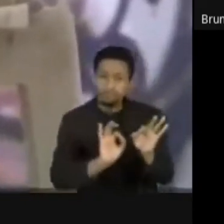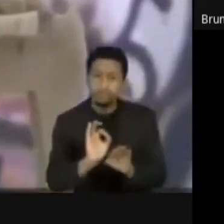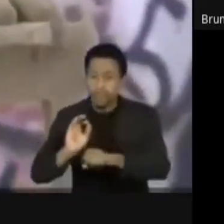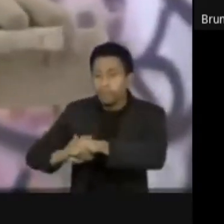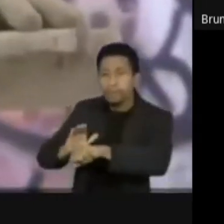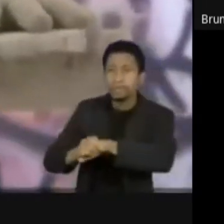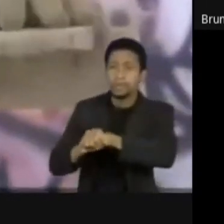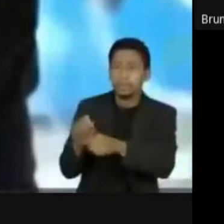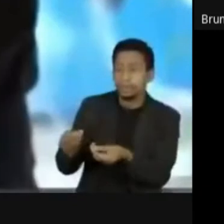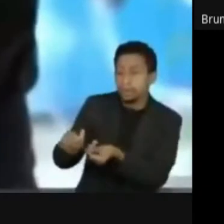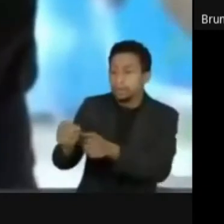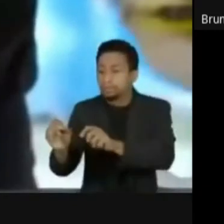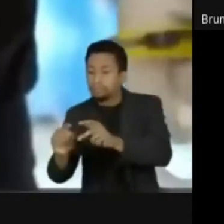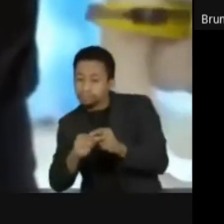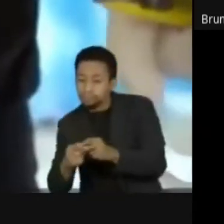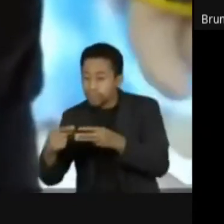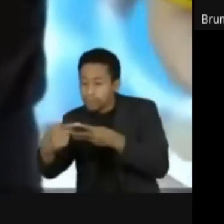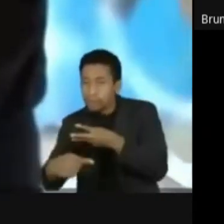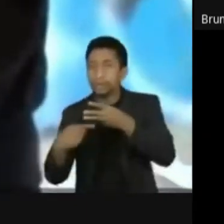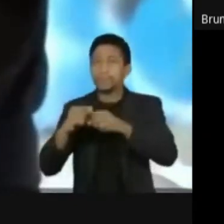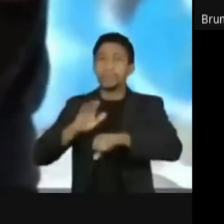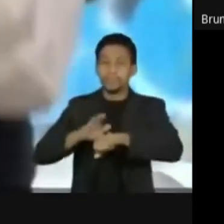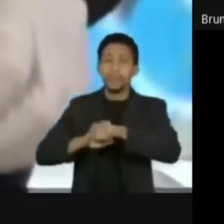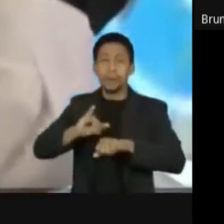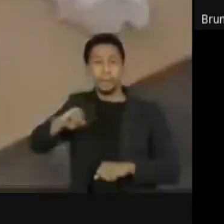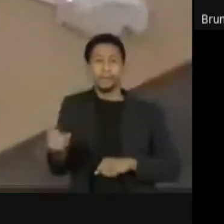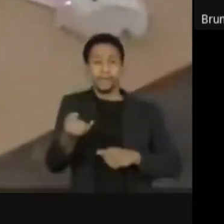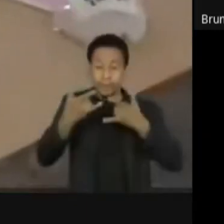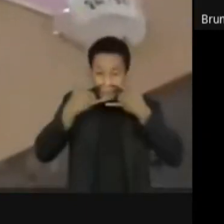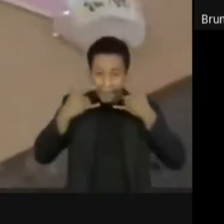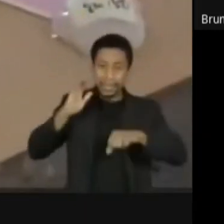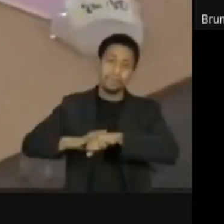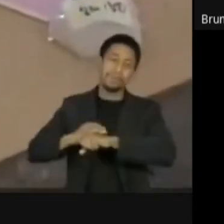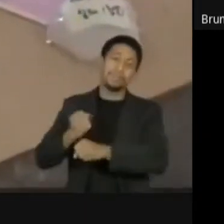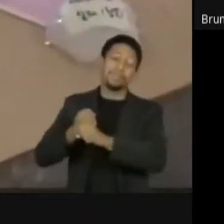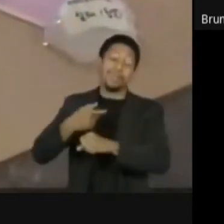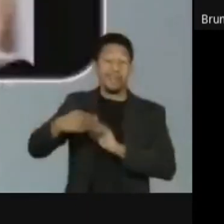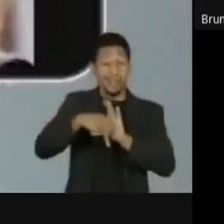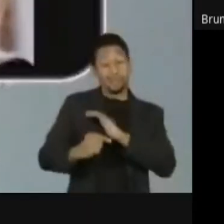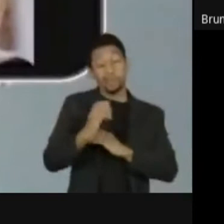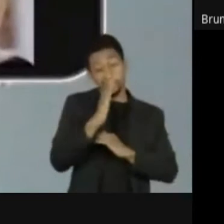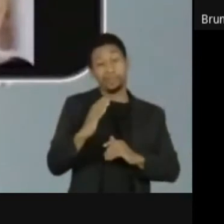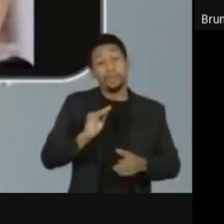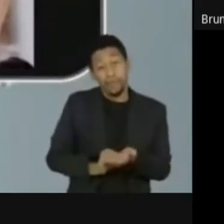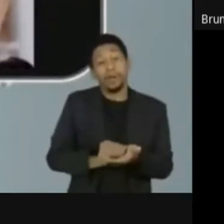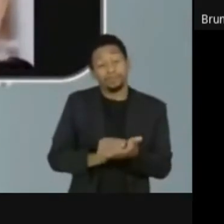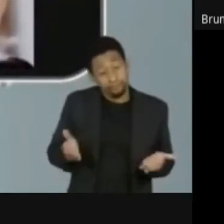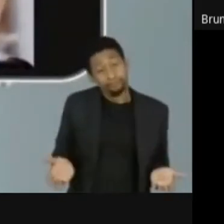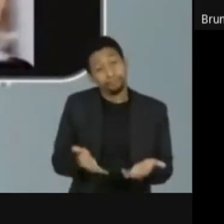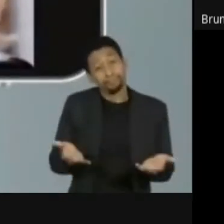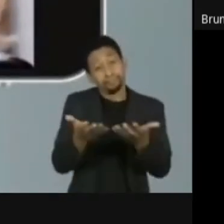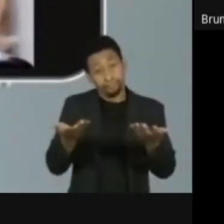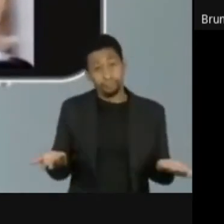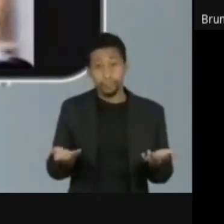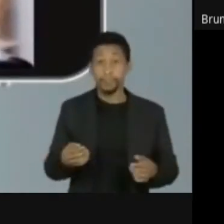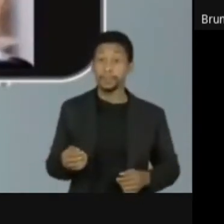o impacto para o meio ambiente. Aqui no Brasil, ambientalistas dizem que é preciso incentivo e estrutura. Acho que existe uma